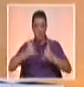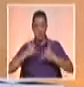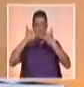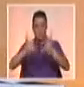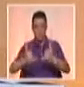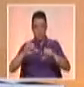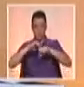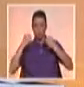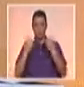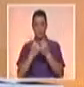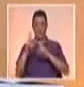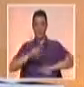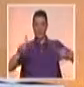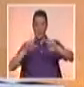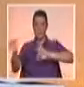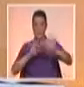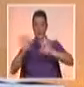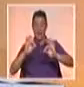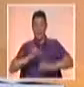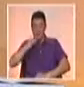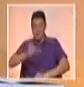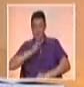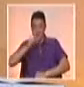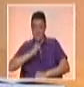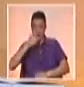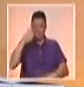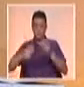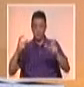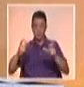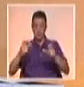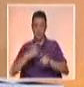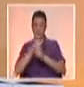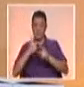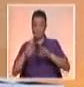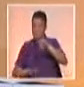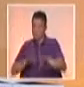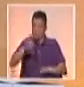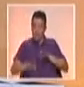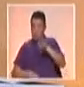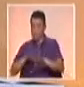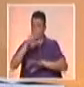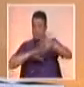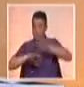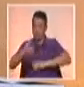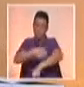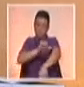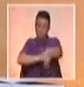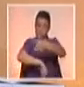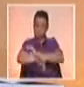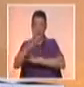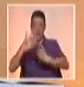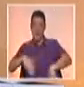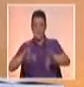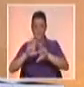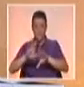a sociedade não está preparada para ela. Claro. É isso que acontece. Sim. Quer dizer, temos aqui muitos passos para dar, para além disto, para além da língua. Temos muitos passos para dar,